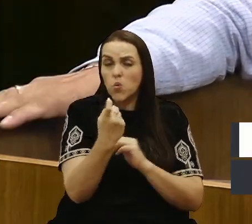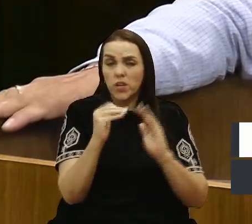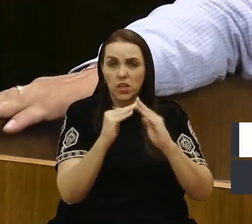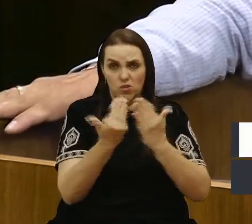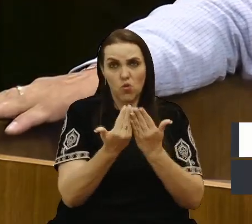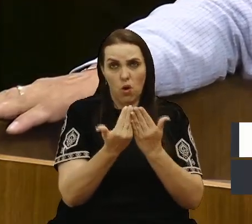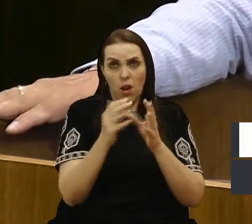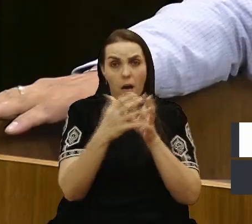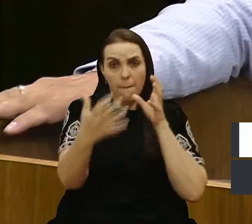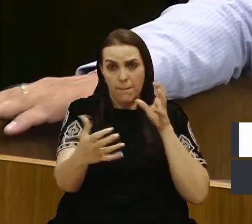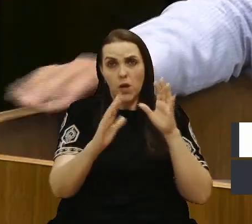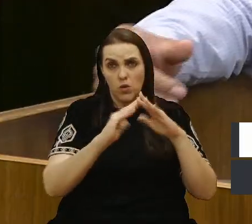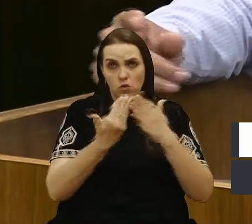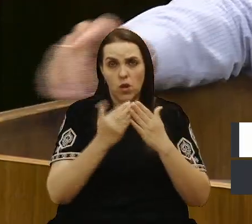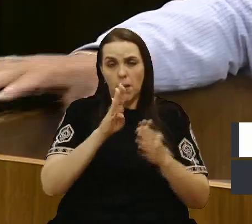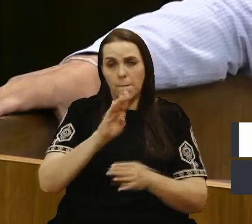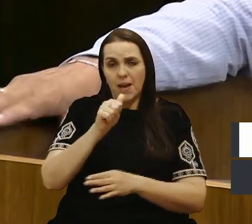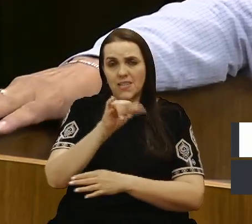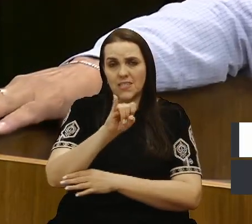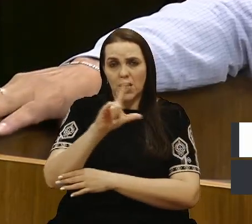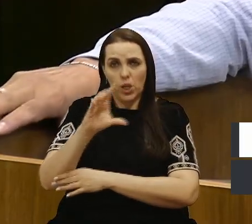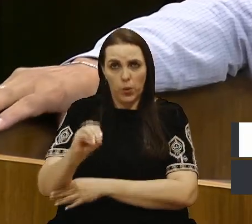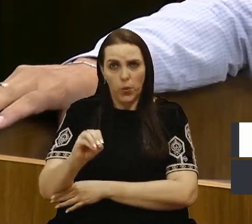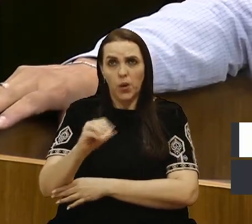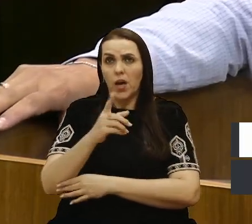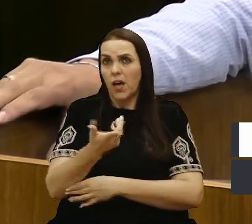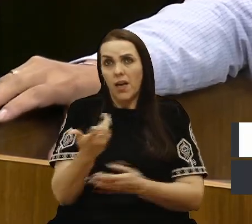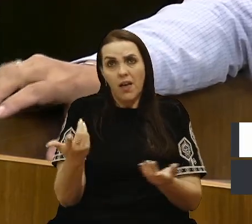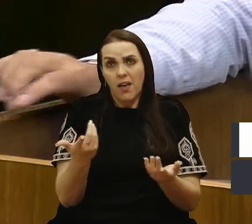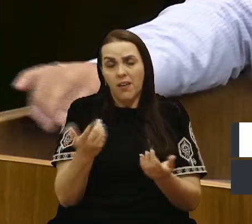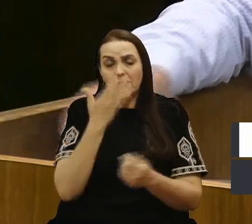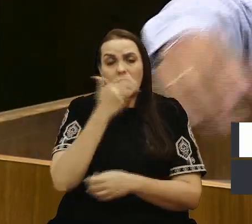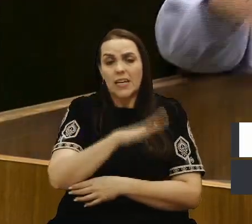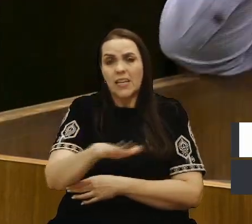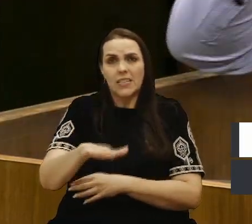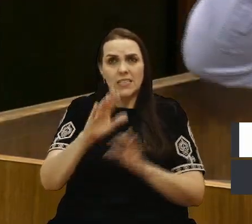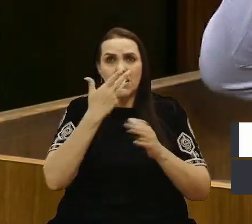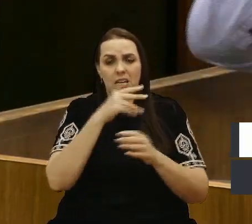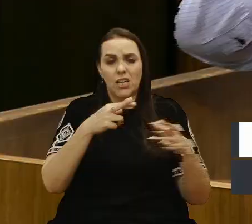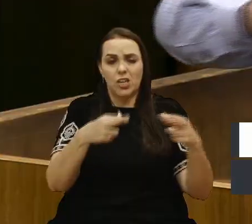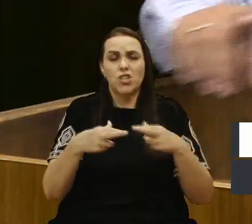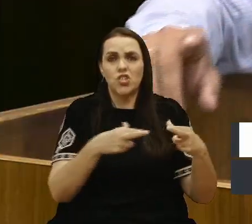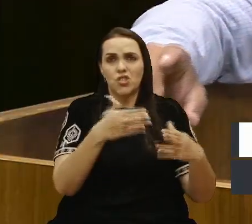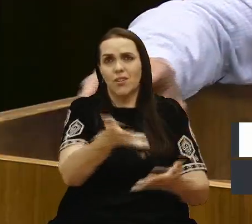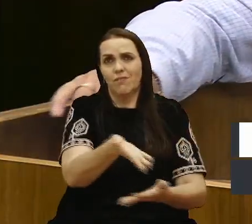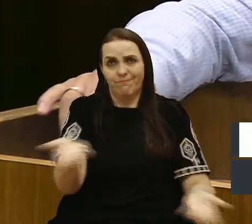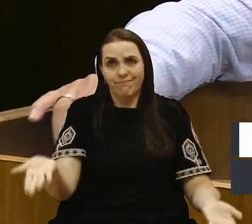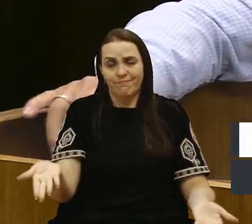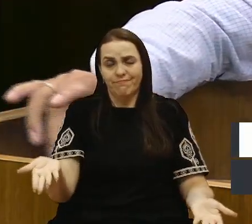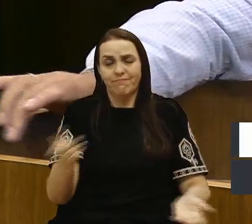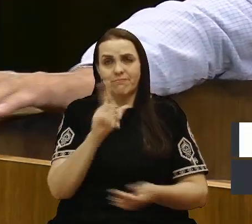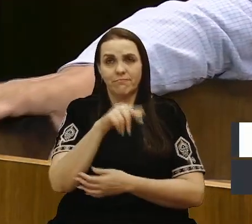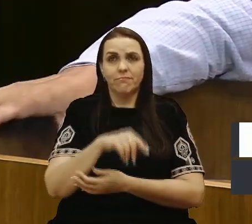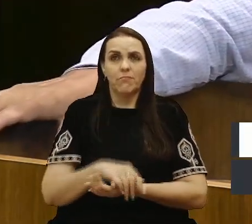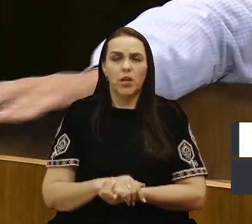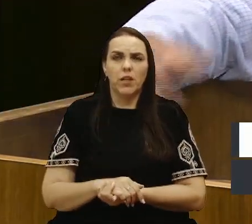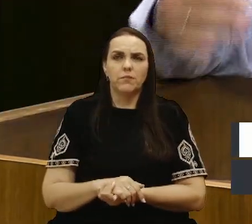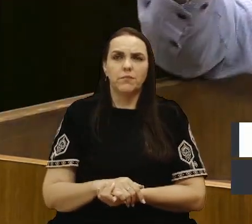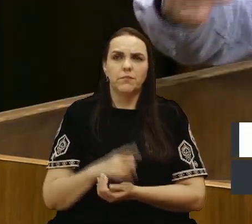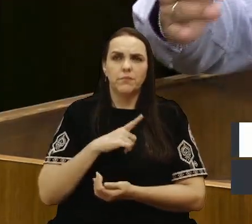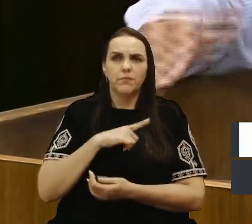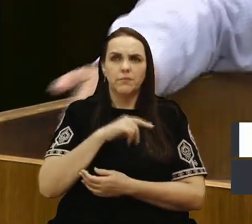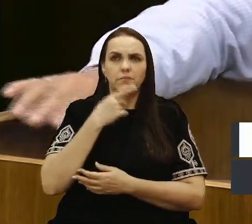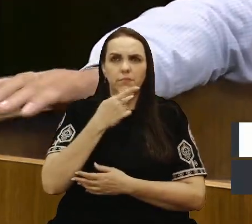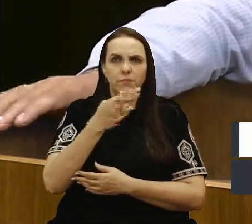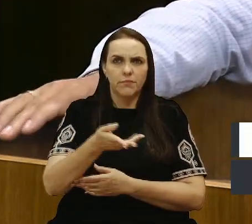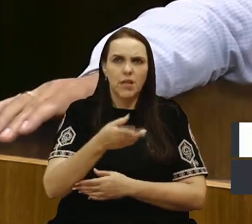desse município, que é o Basílio Katchenko, e é uma escola para todas as crianças da nossa região. Então, a gente vai lutar, sim. Eu costumo falar assim, eu